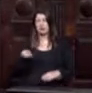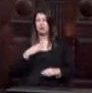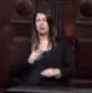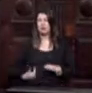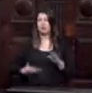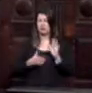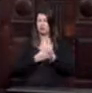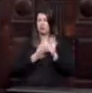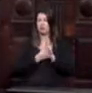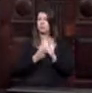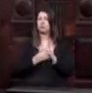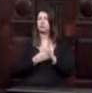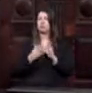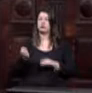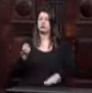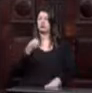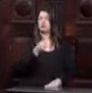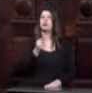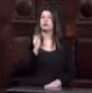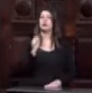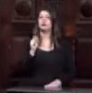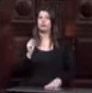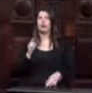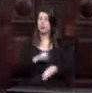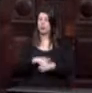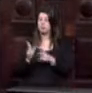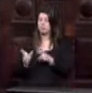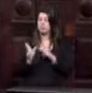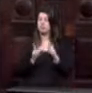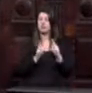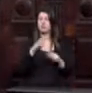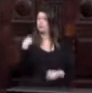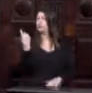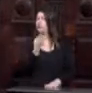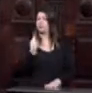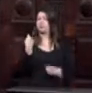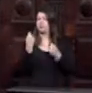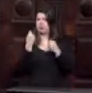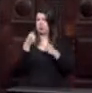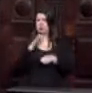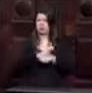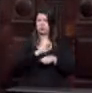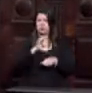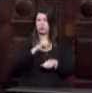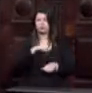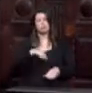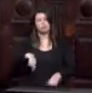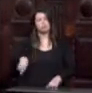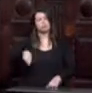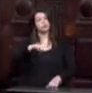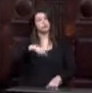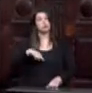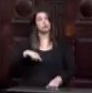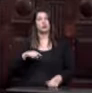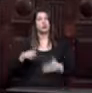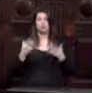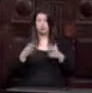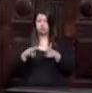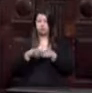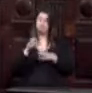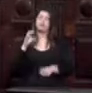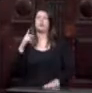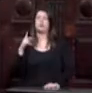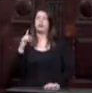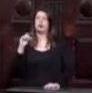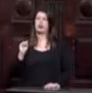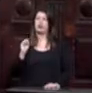que colocou o mesmo teto para todos os poderes do Estado, nós verificamos, e a bancada do PSDB e diversos